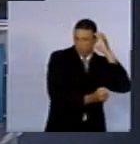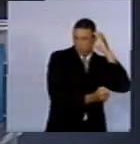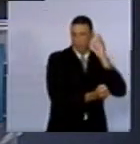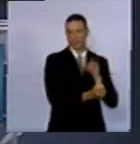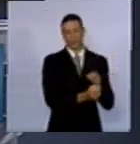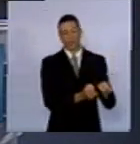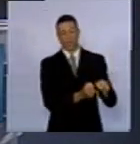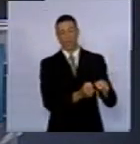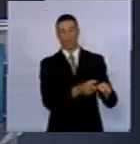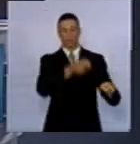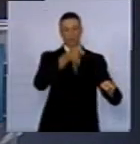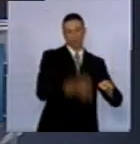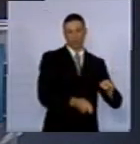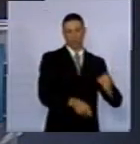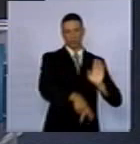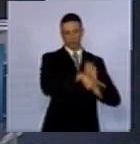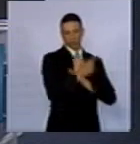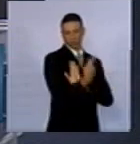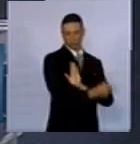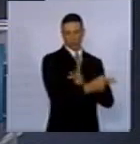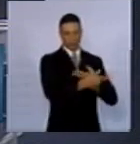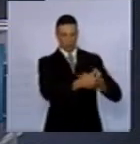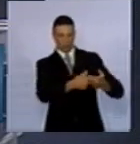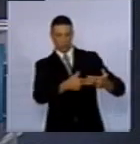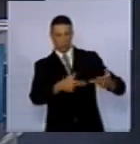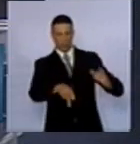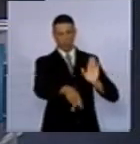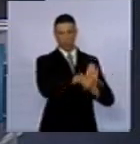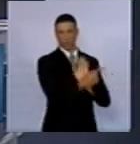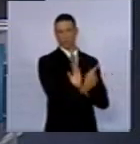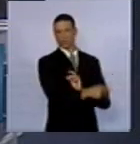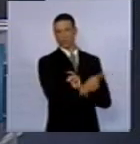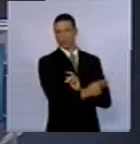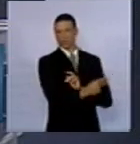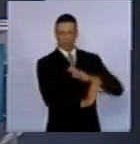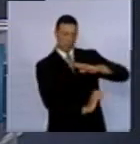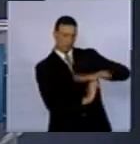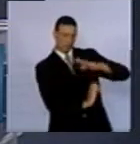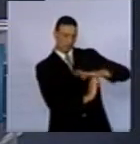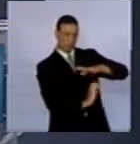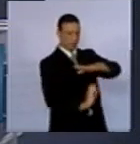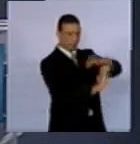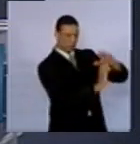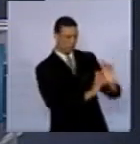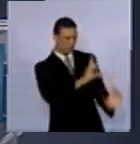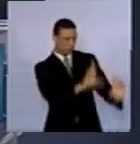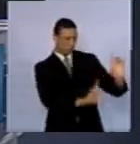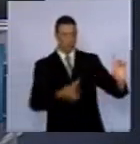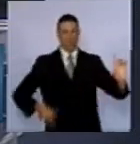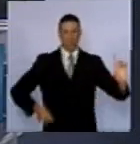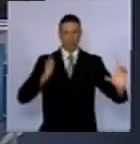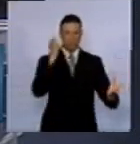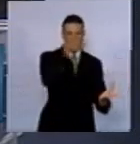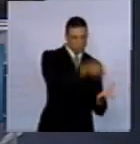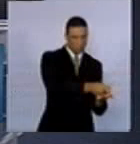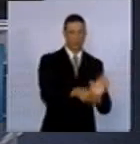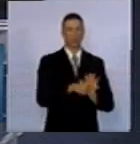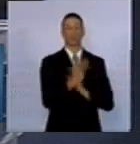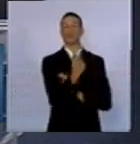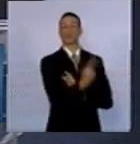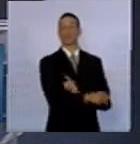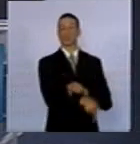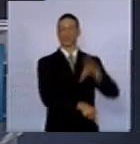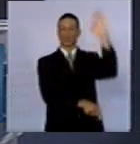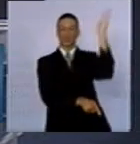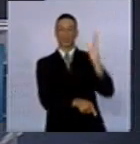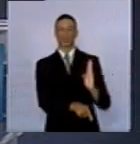as detentoras em sua maioria de empresas de televisão por assinatura Ou seja a televisão por assinatura no